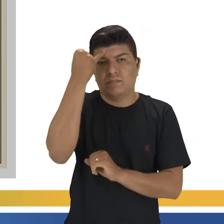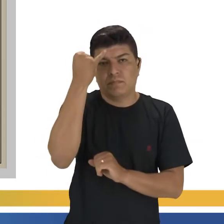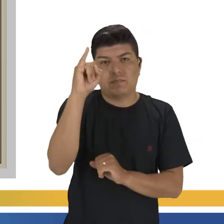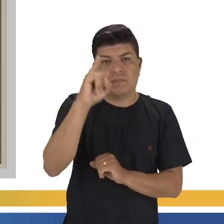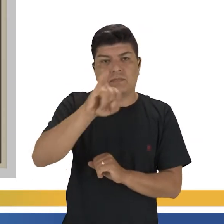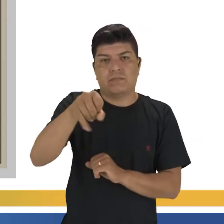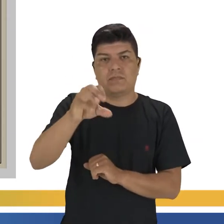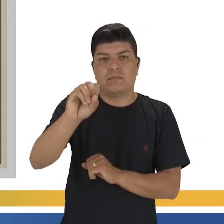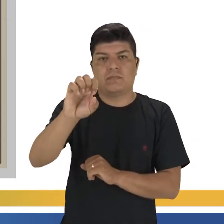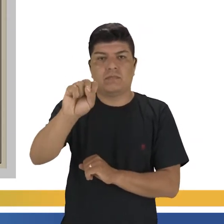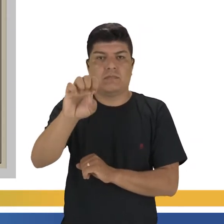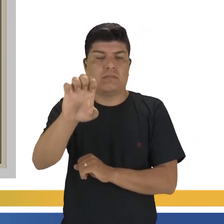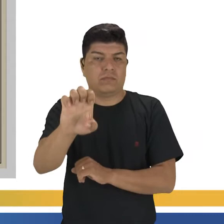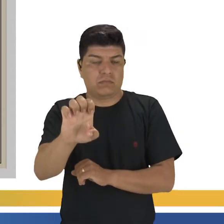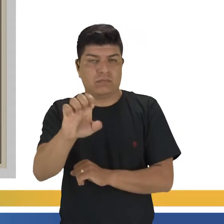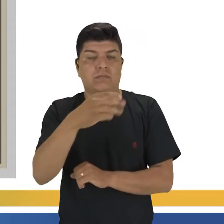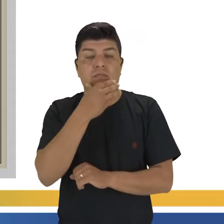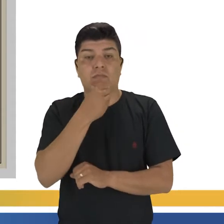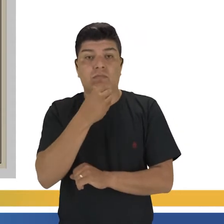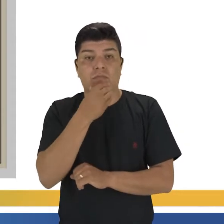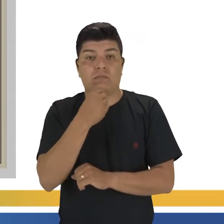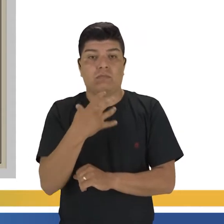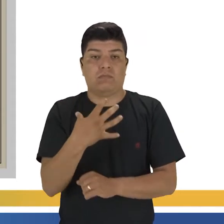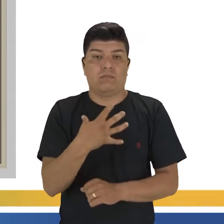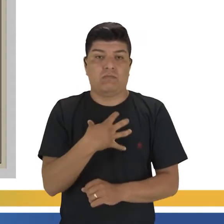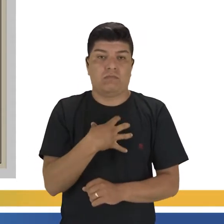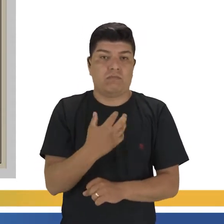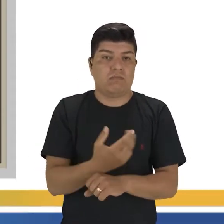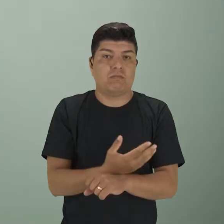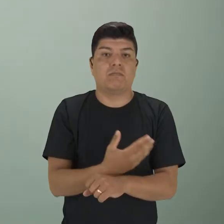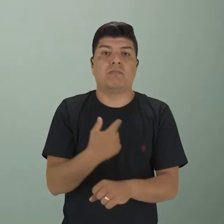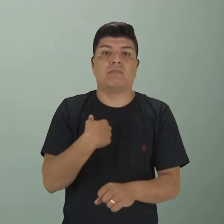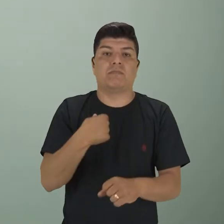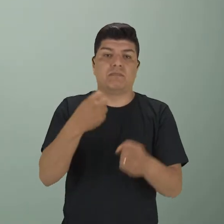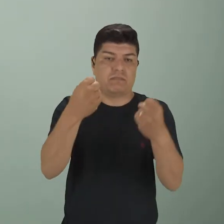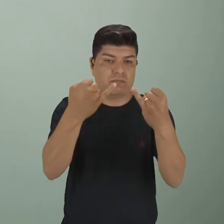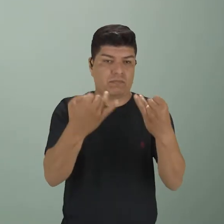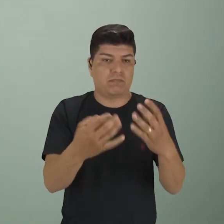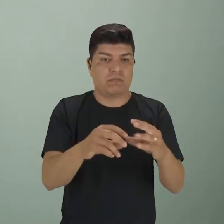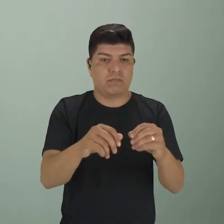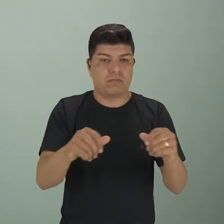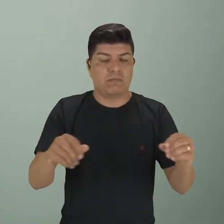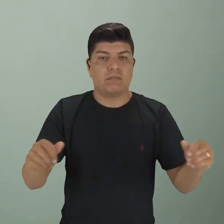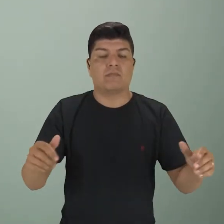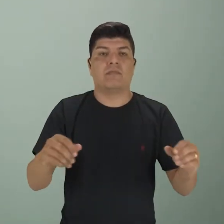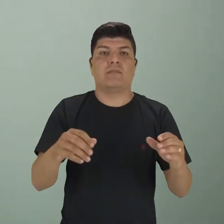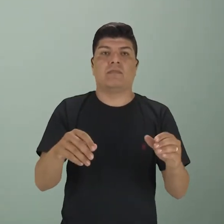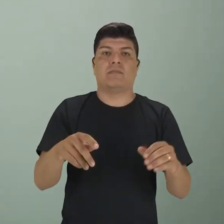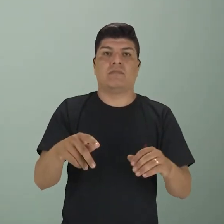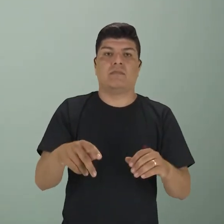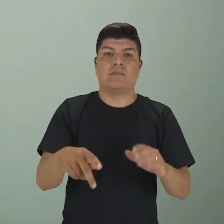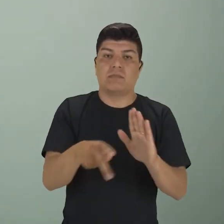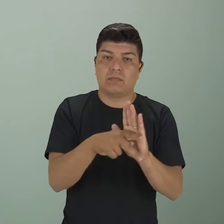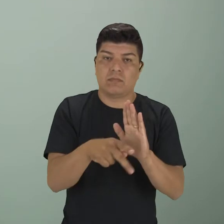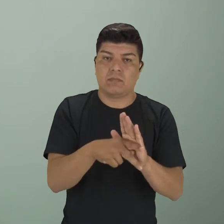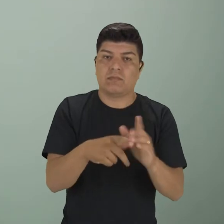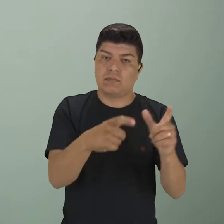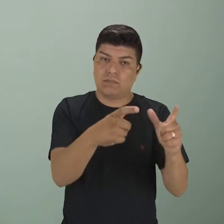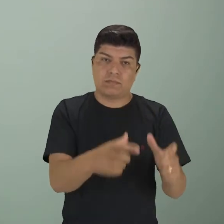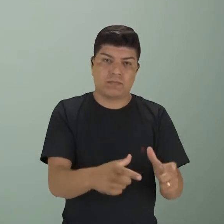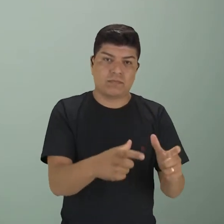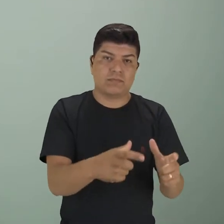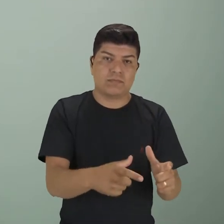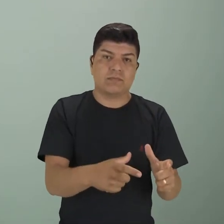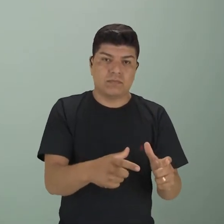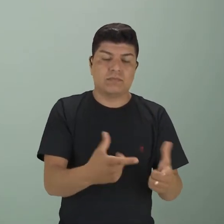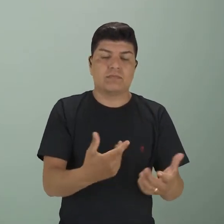ideia que José de Alencar, né, a sua inspiração foi falar da sua terra natal. Então ele se apegou a lendas, né,